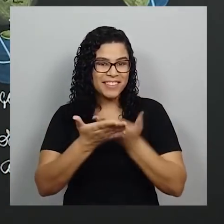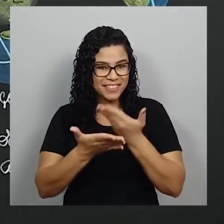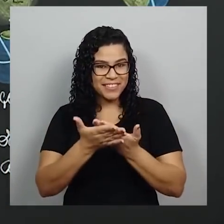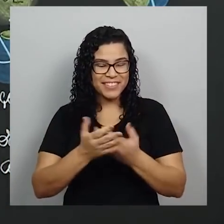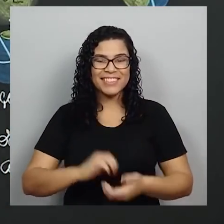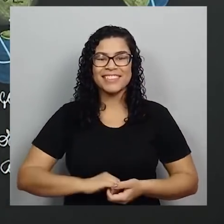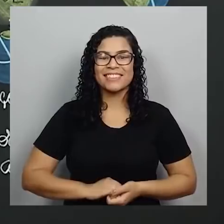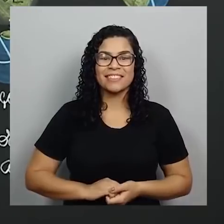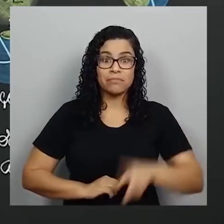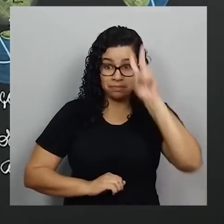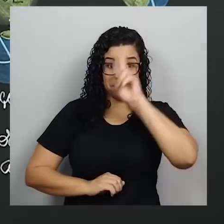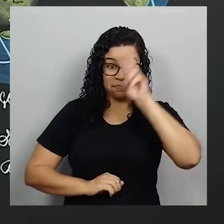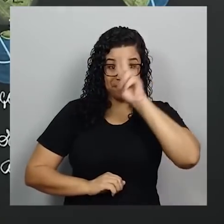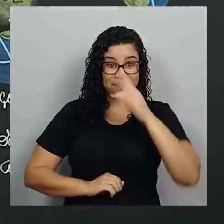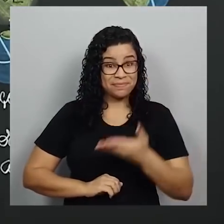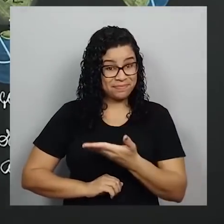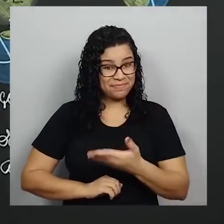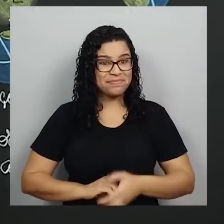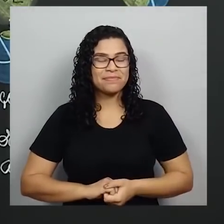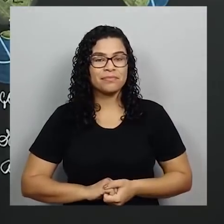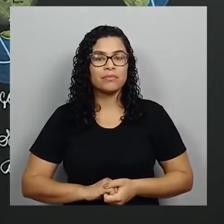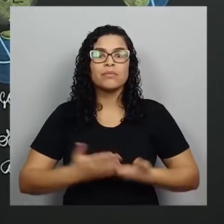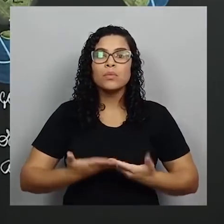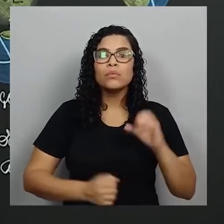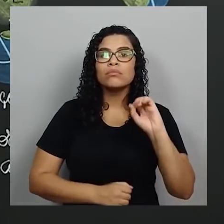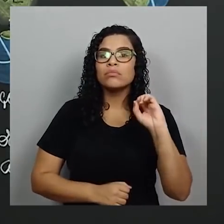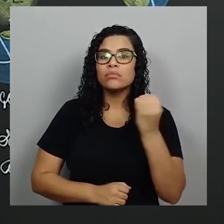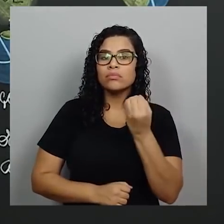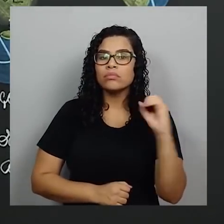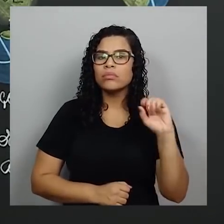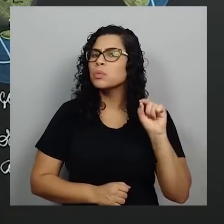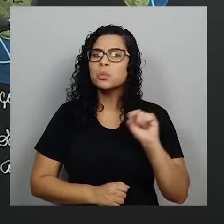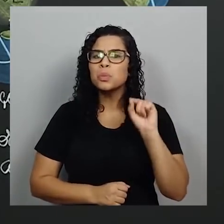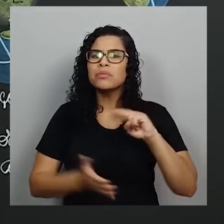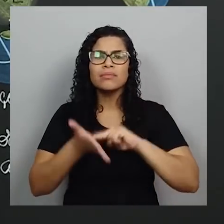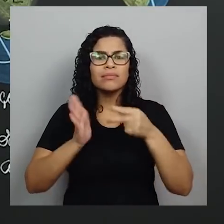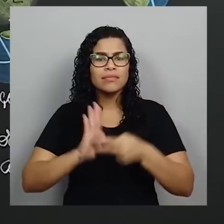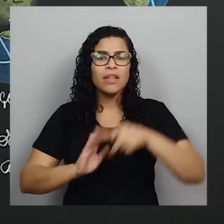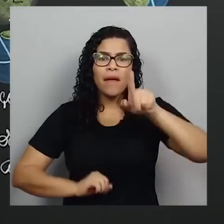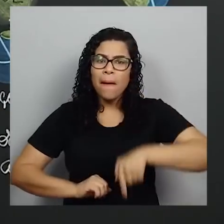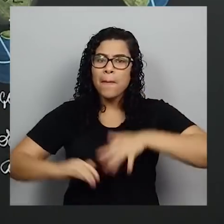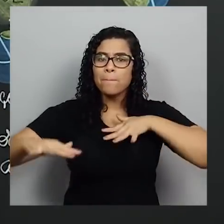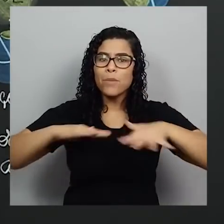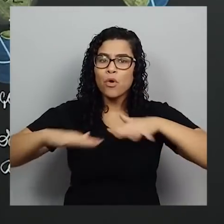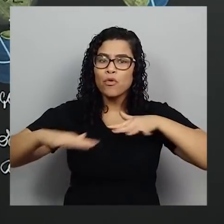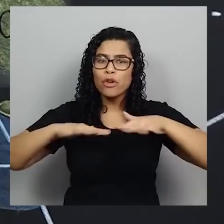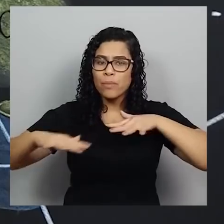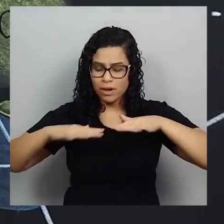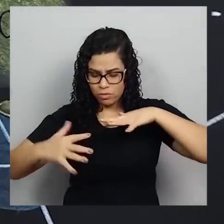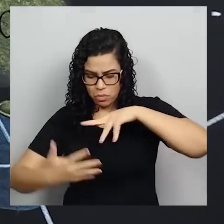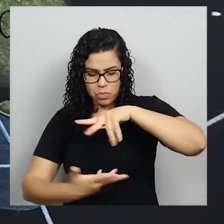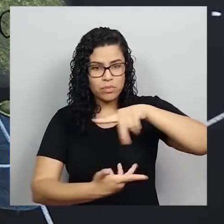de hoje. Vamos relembrar isso aí? Quando eu falo de rotação, estou falando do movimento